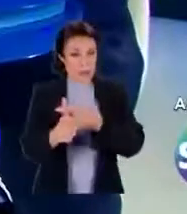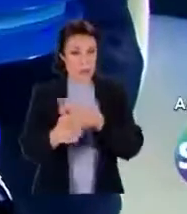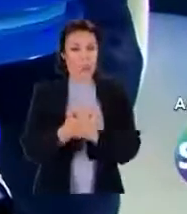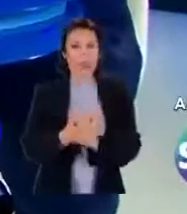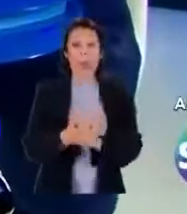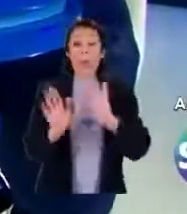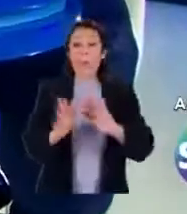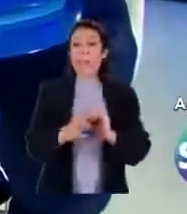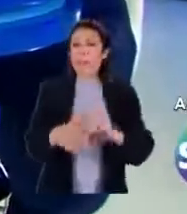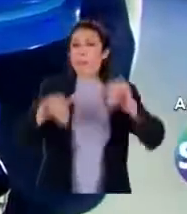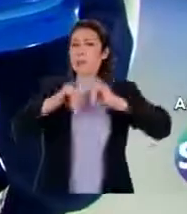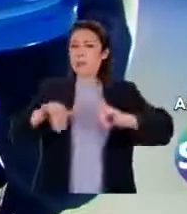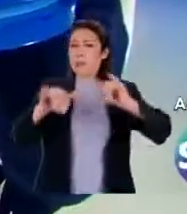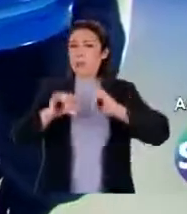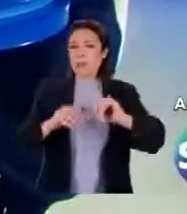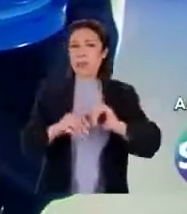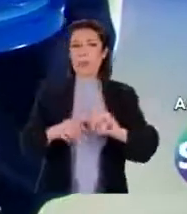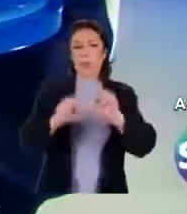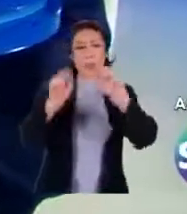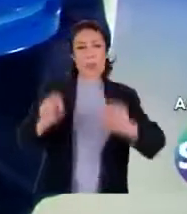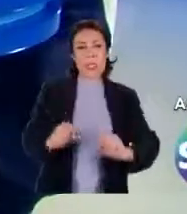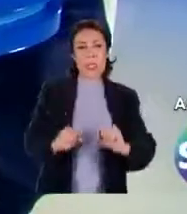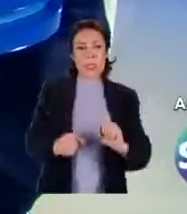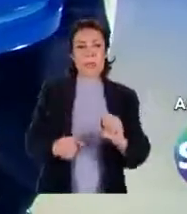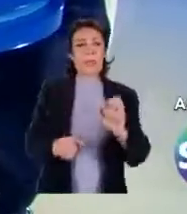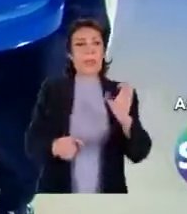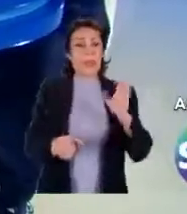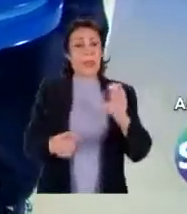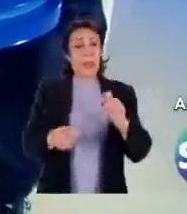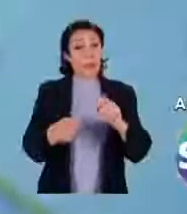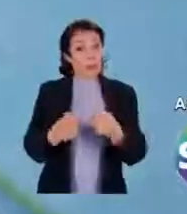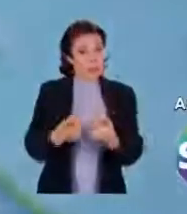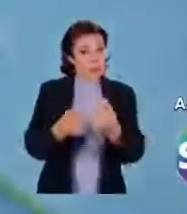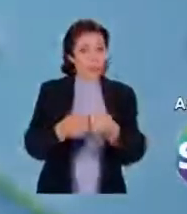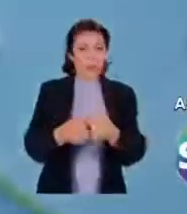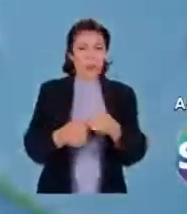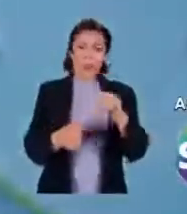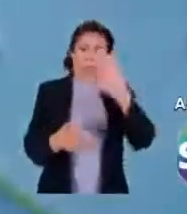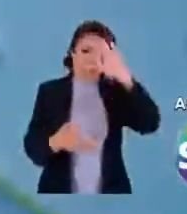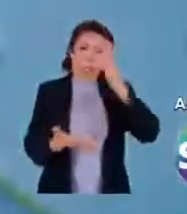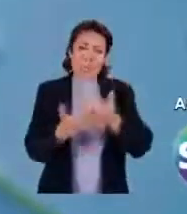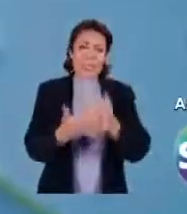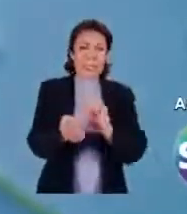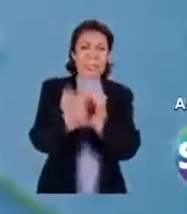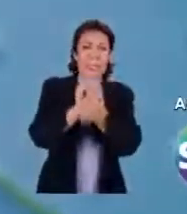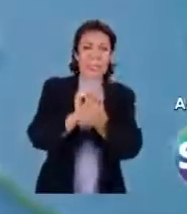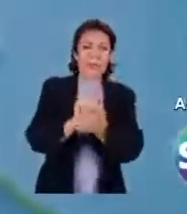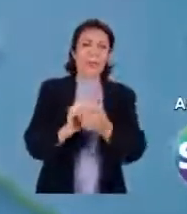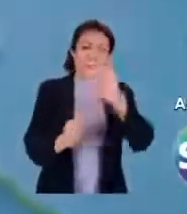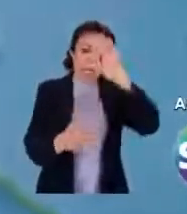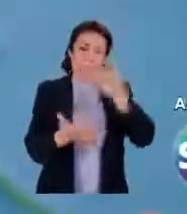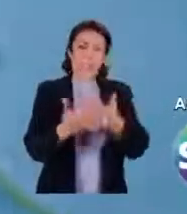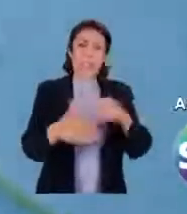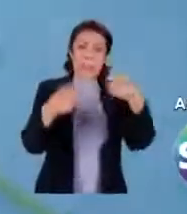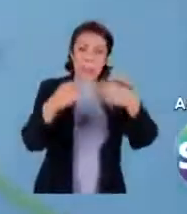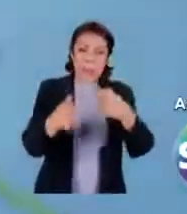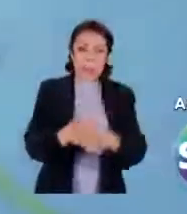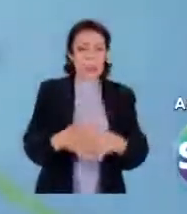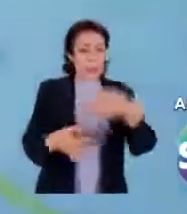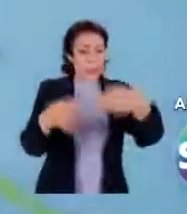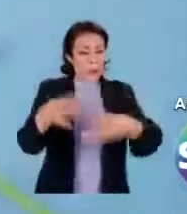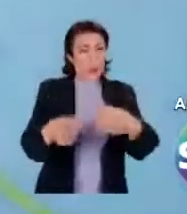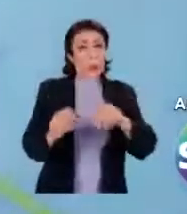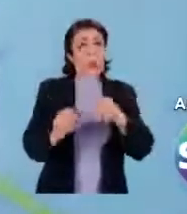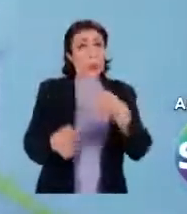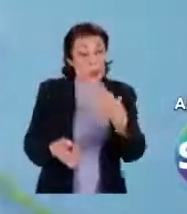uma carga de propaganda do sistema financeiro porque se a nova escravidão as pessoas acham que é necessário as pessoas acham que é uma coisa justa que é uma coisa muito boa